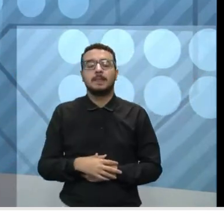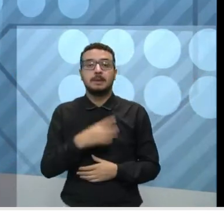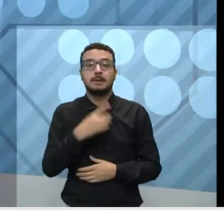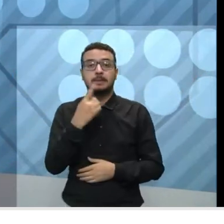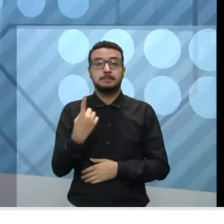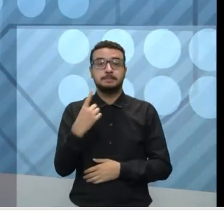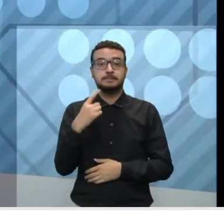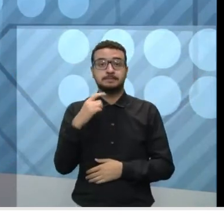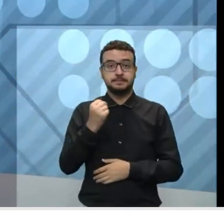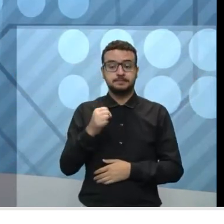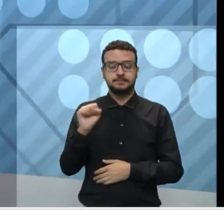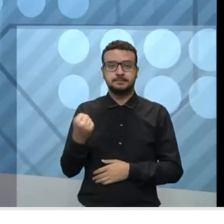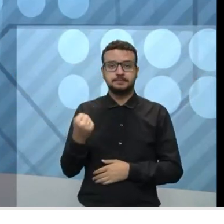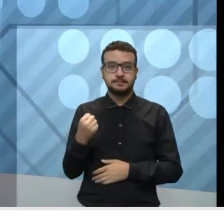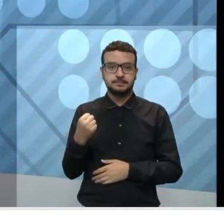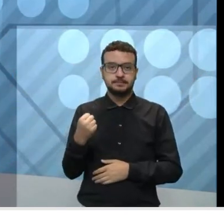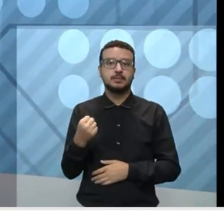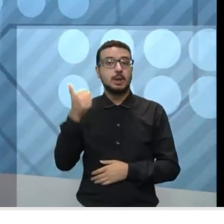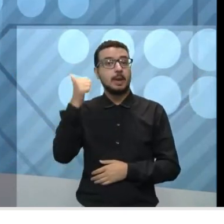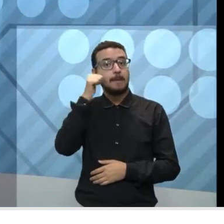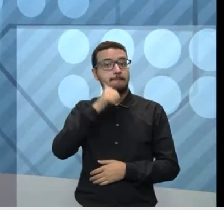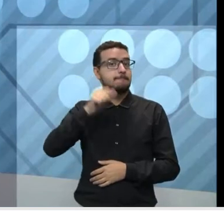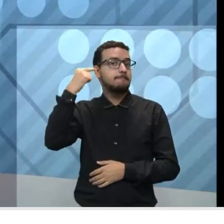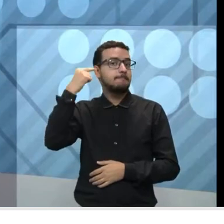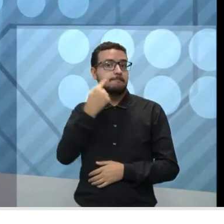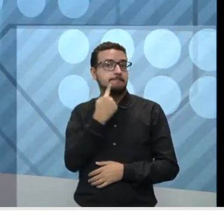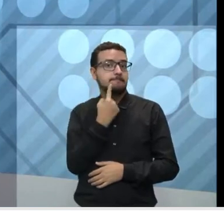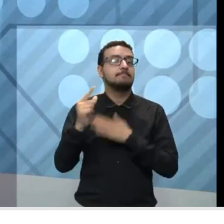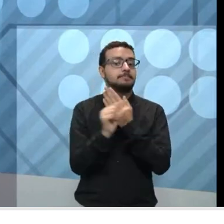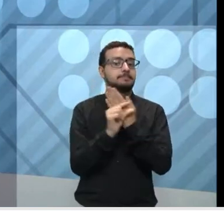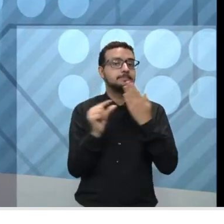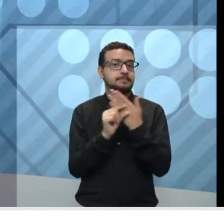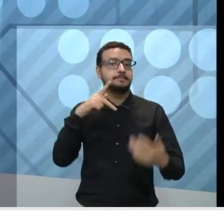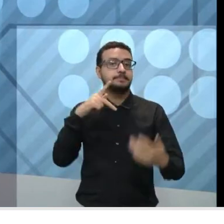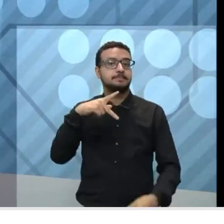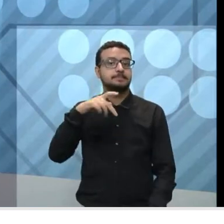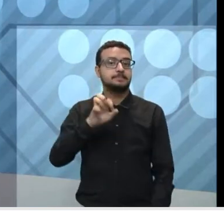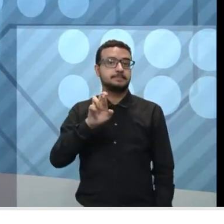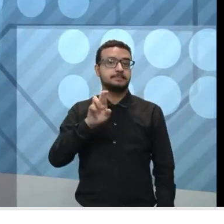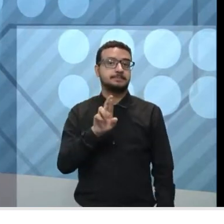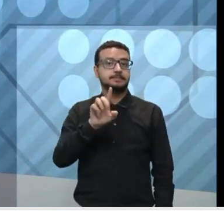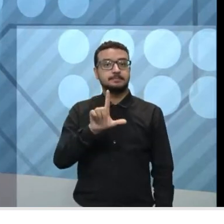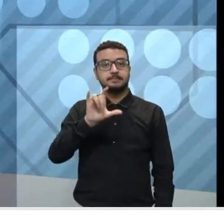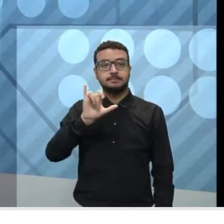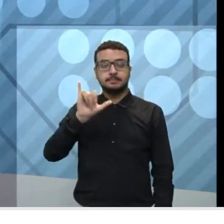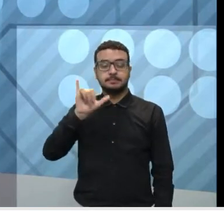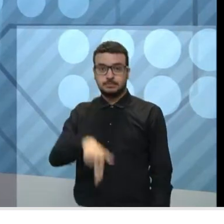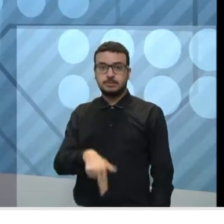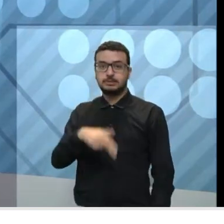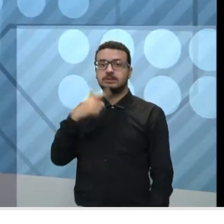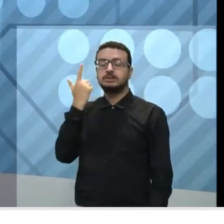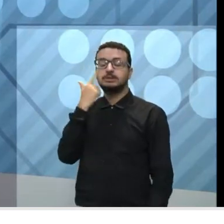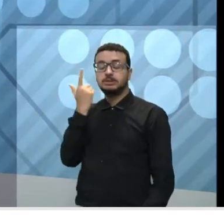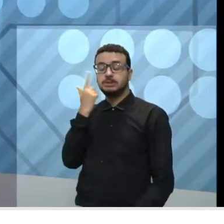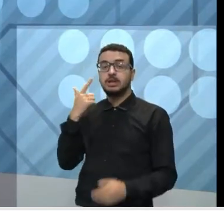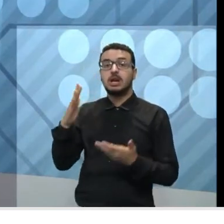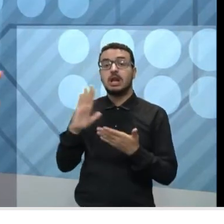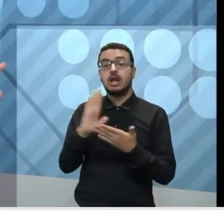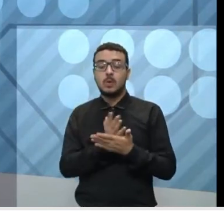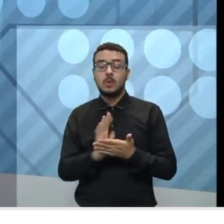sua percepção está em relação ao momento da aquisição e a relação que o sujeito vai fazer com a comunidade, como